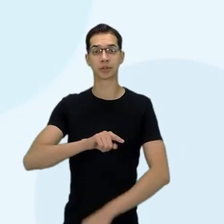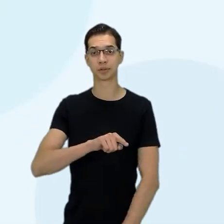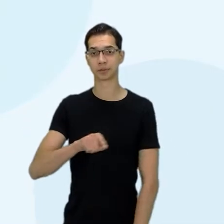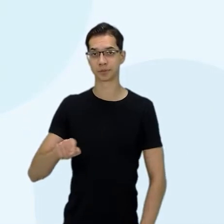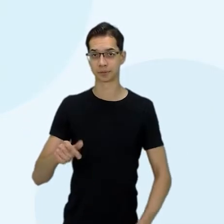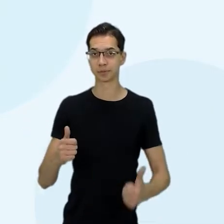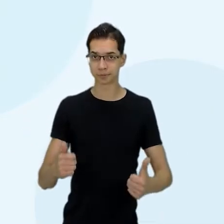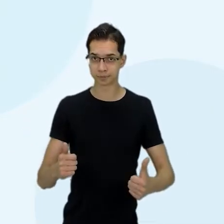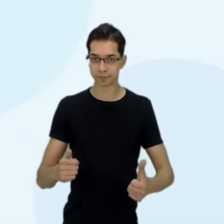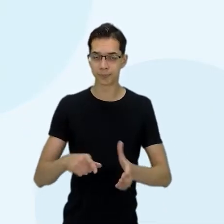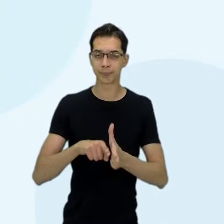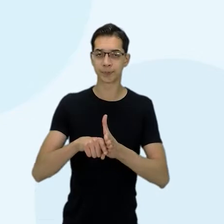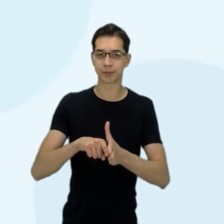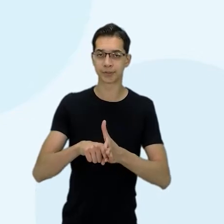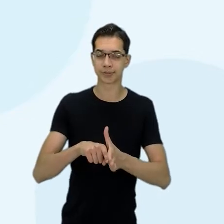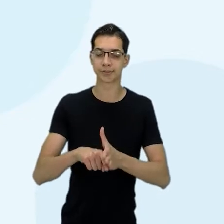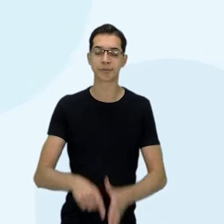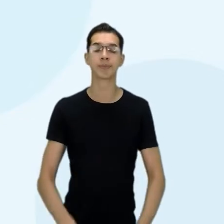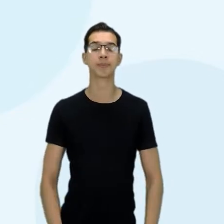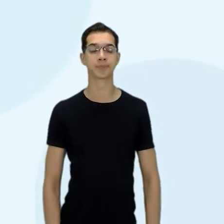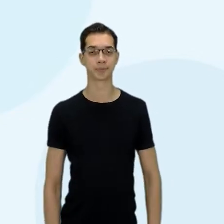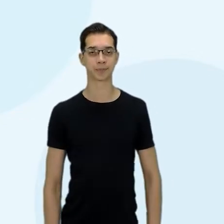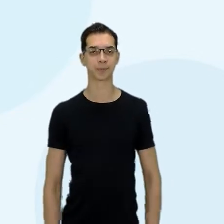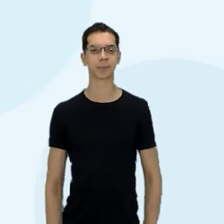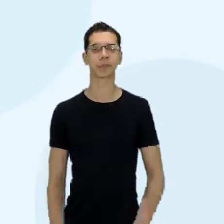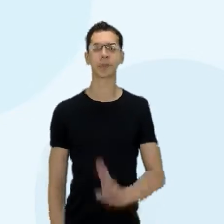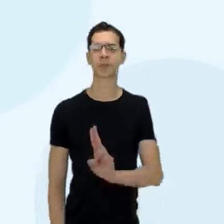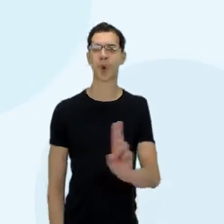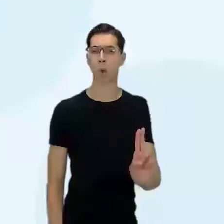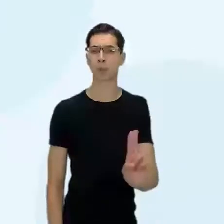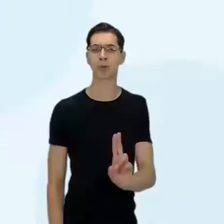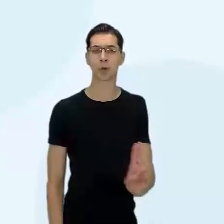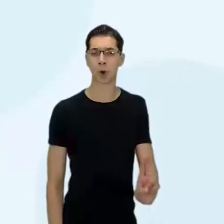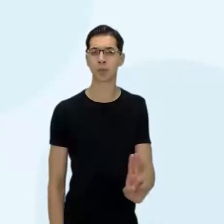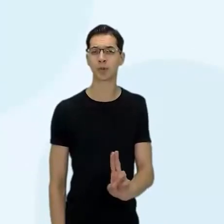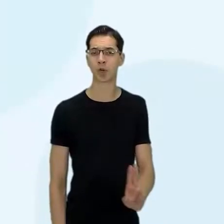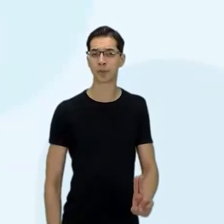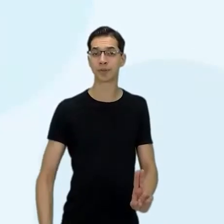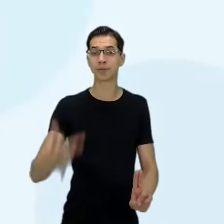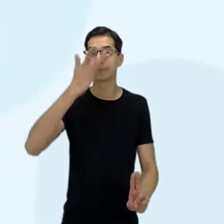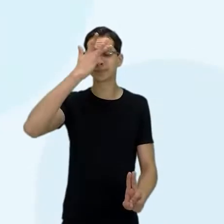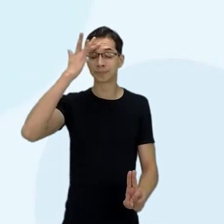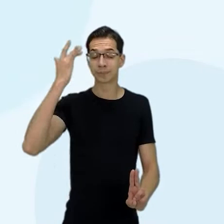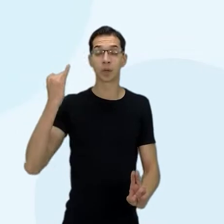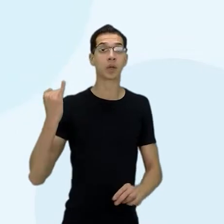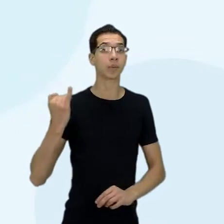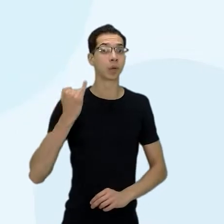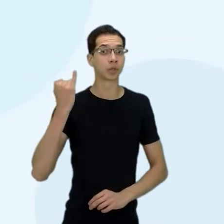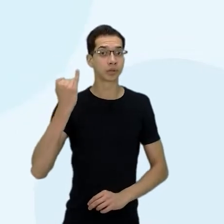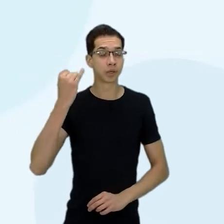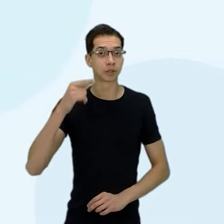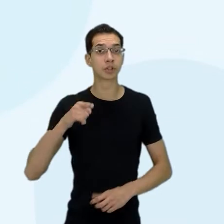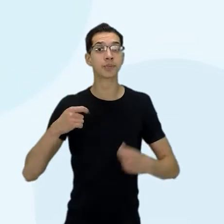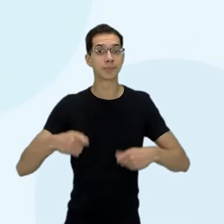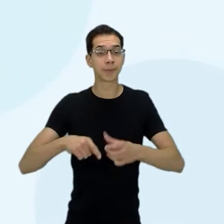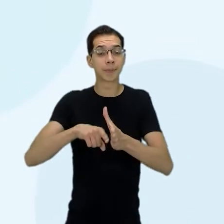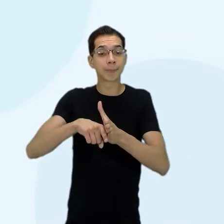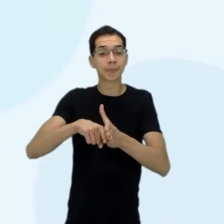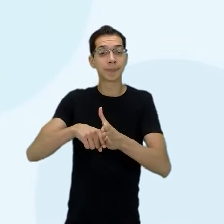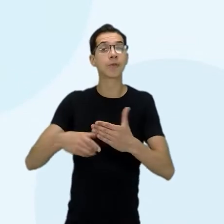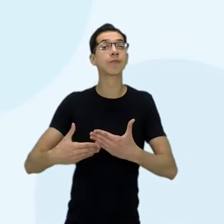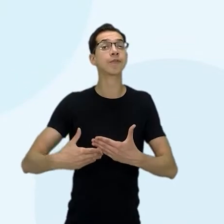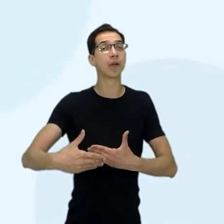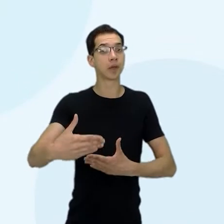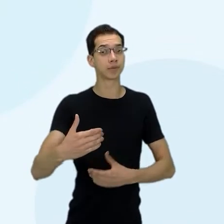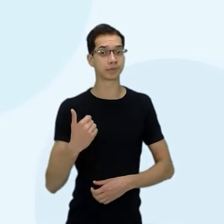sua pesquisa, está recheado aí de nomes de pessoas e termos para você fazer a sua pesquisazinha aí,